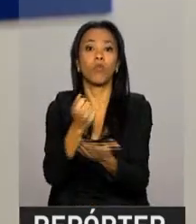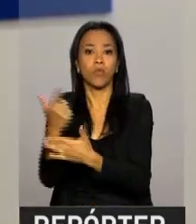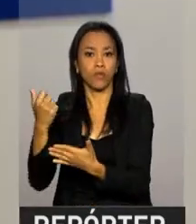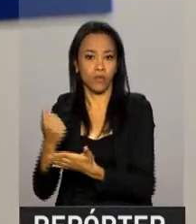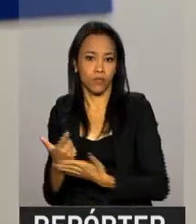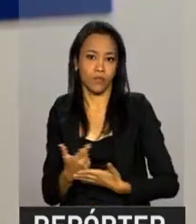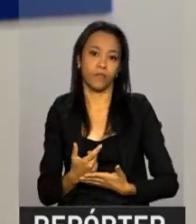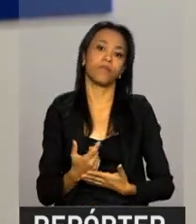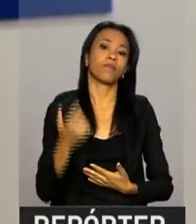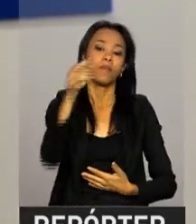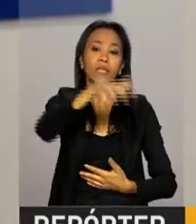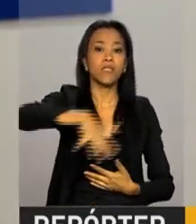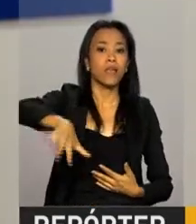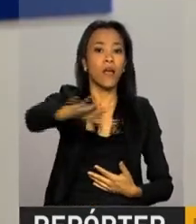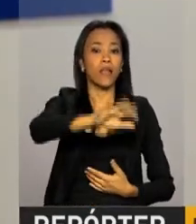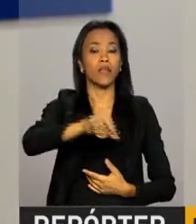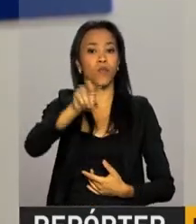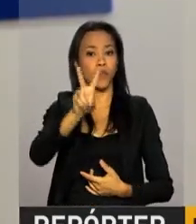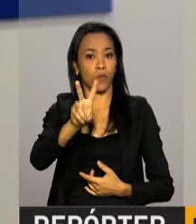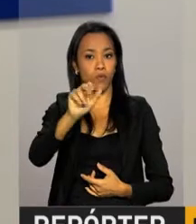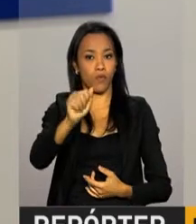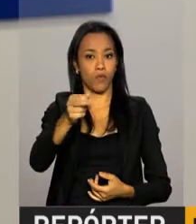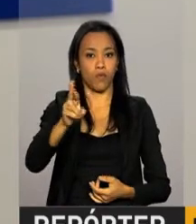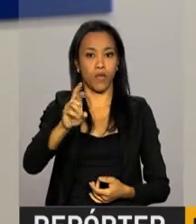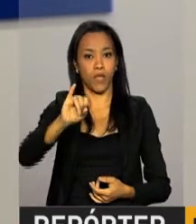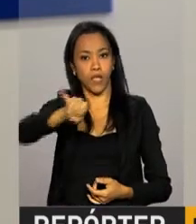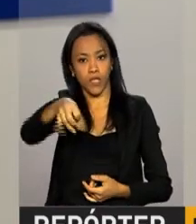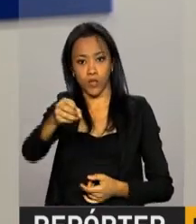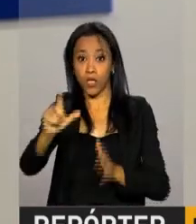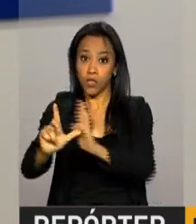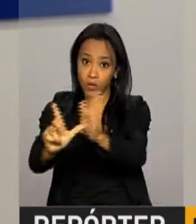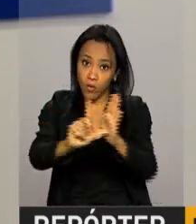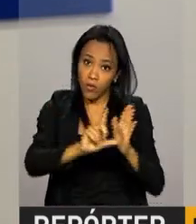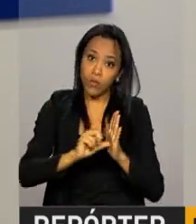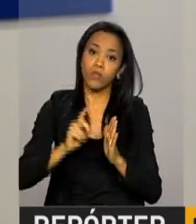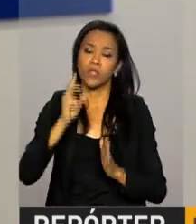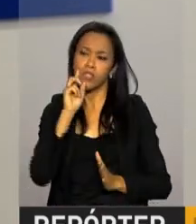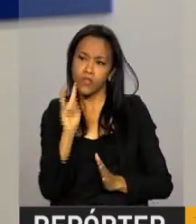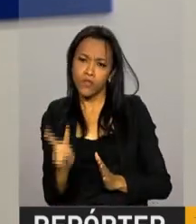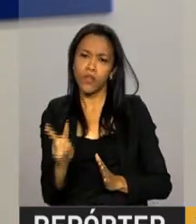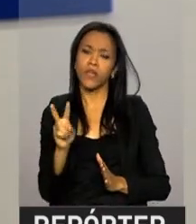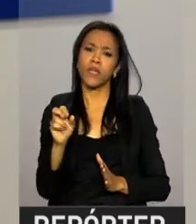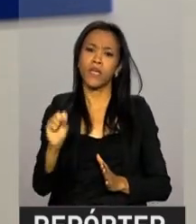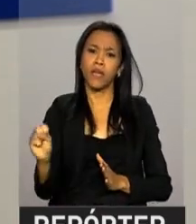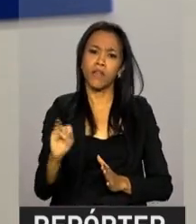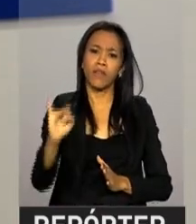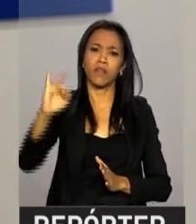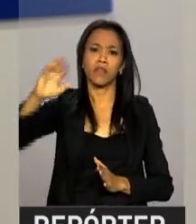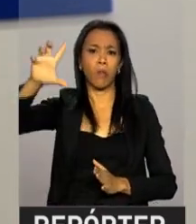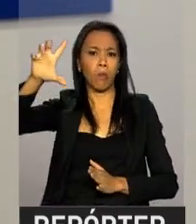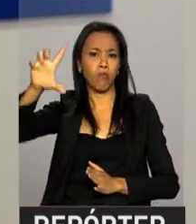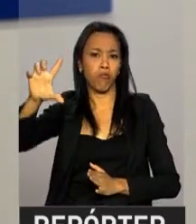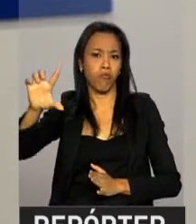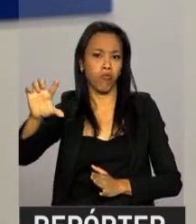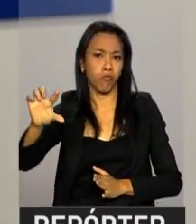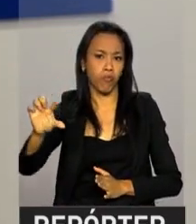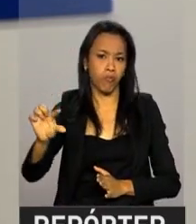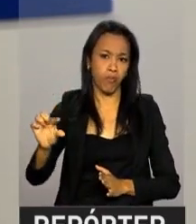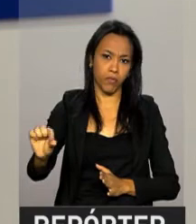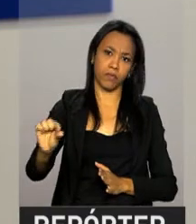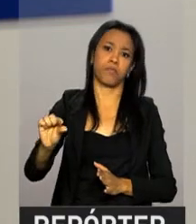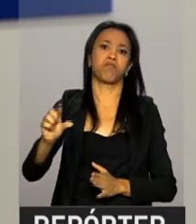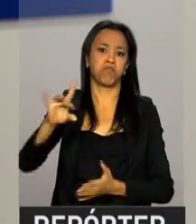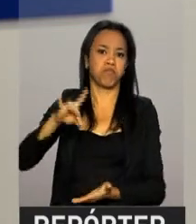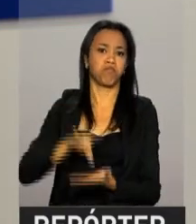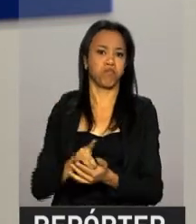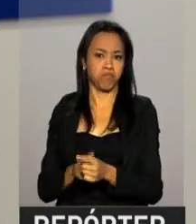varejo dependem do comportamento dos preços a gente tem visto a inflação é cedendo nos últimos meses a inflação está baixa de